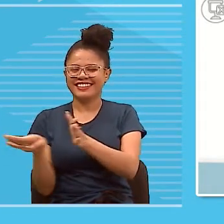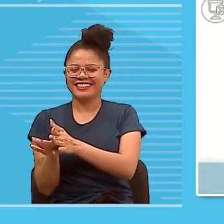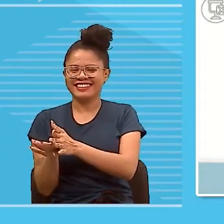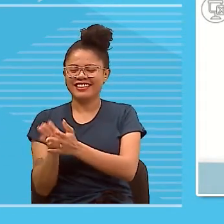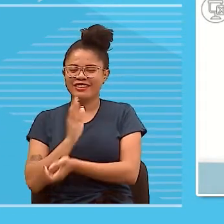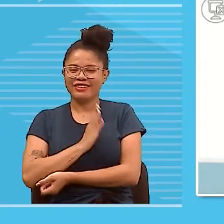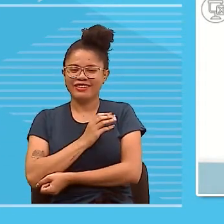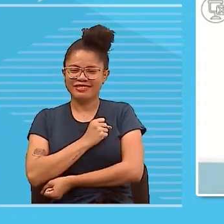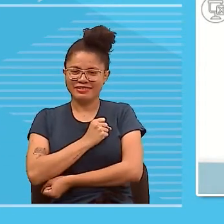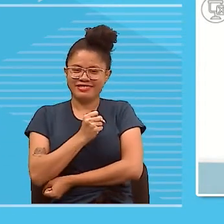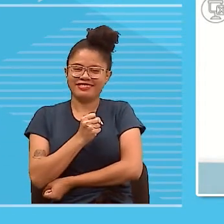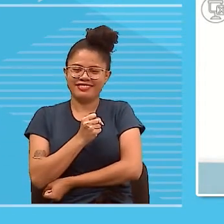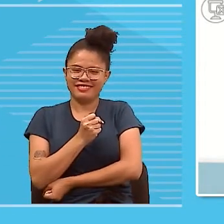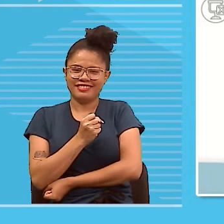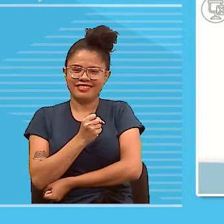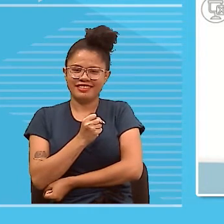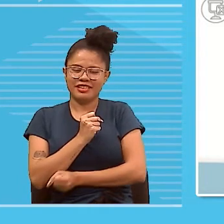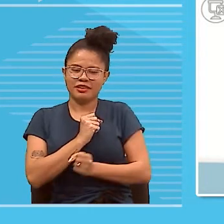parou